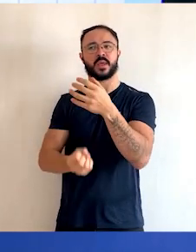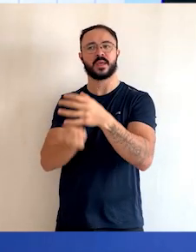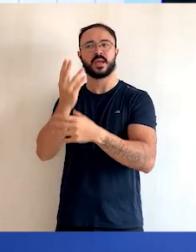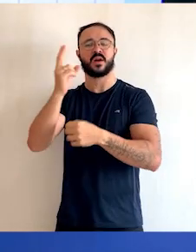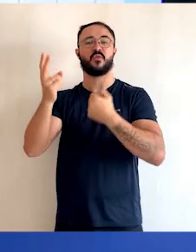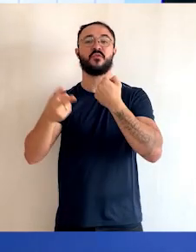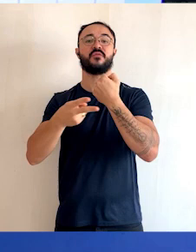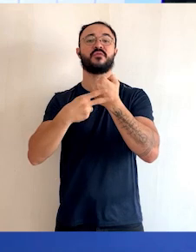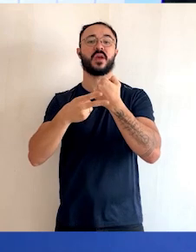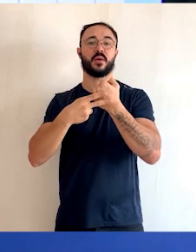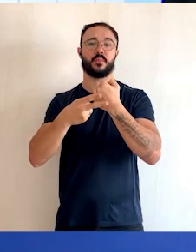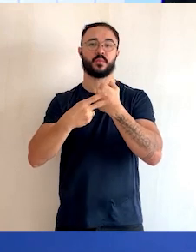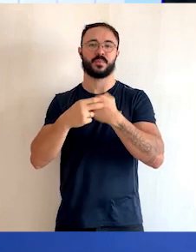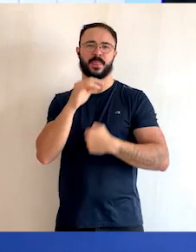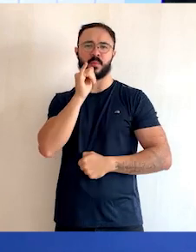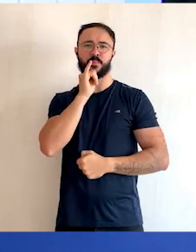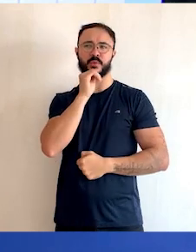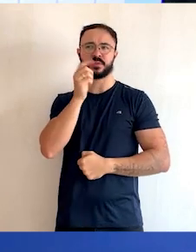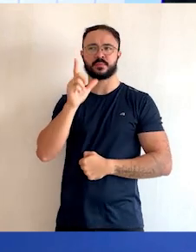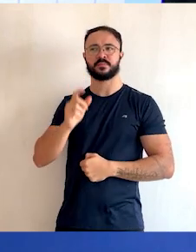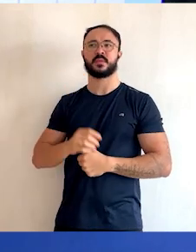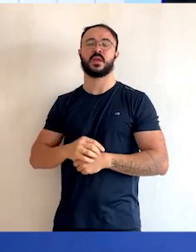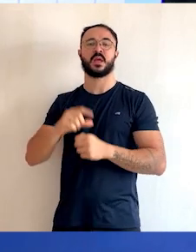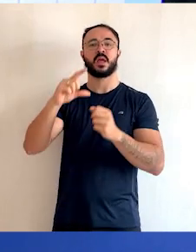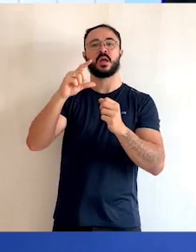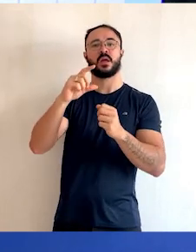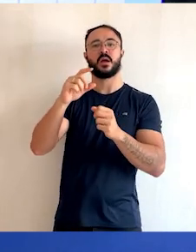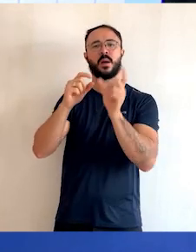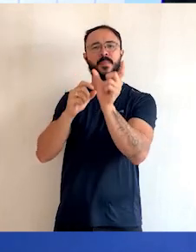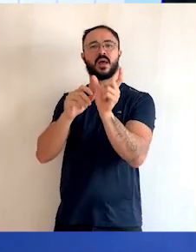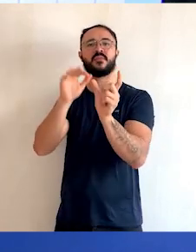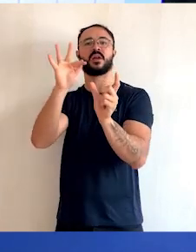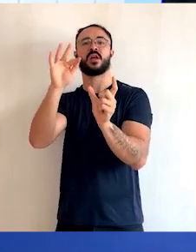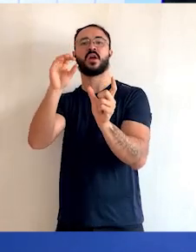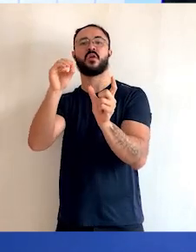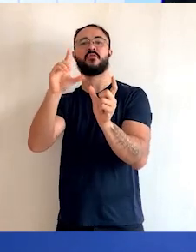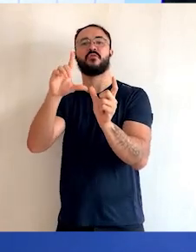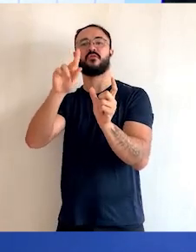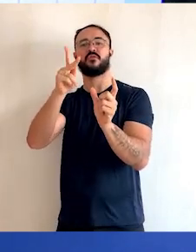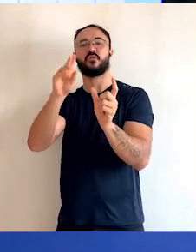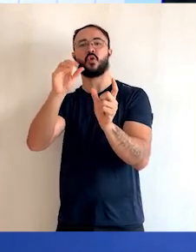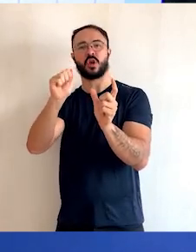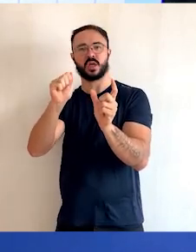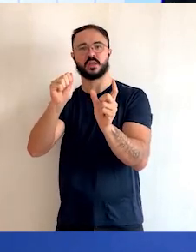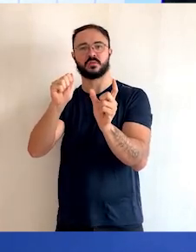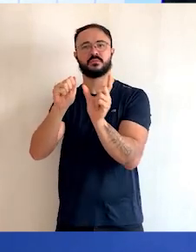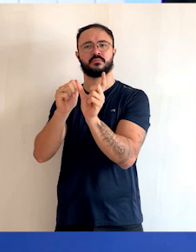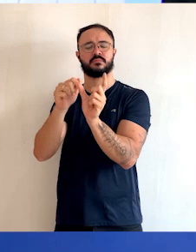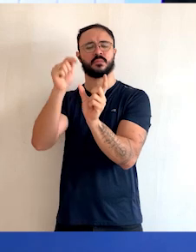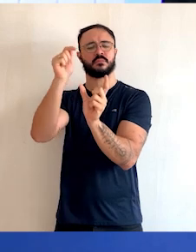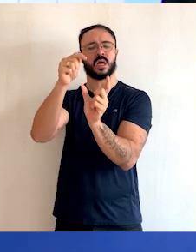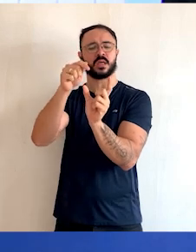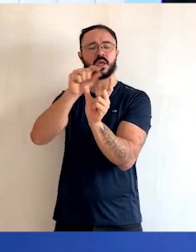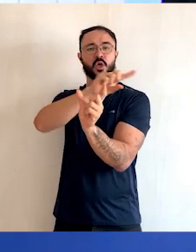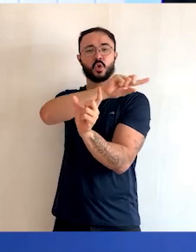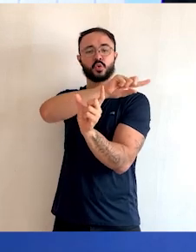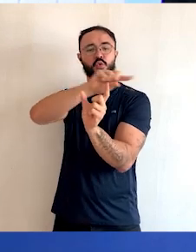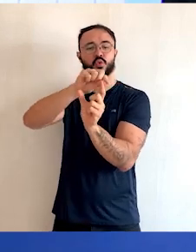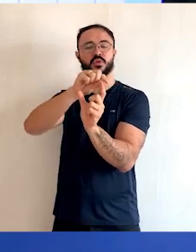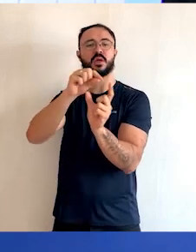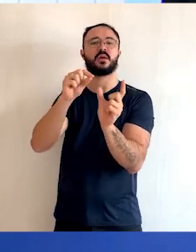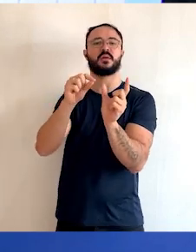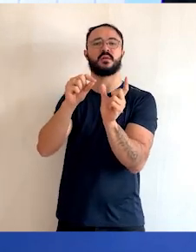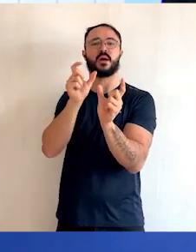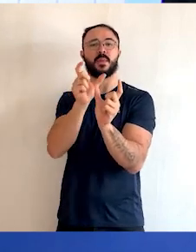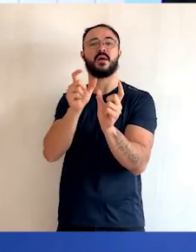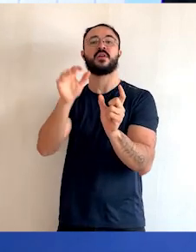substantivo folha. A partir deles, acrescentando um sufixo, podemos formar folhear, que é um verbo.